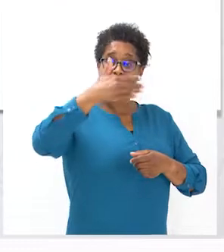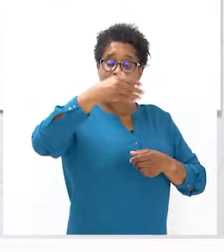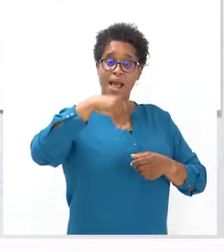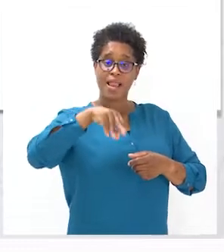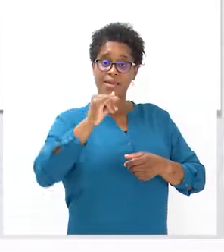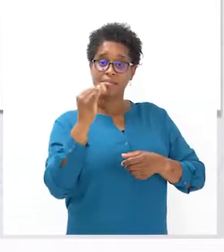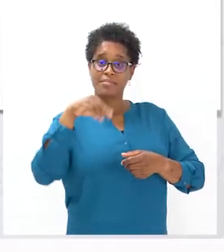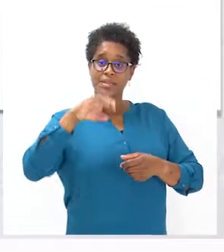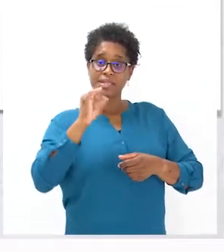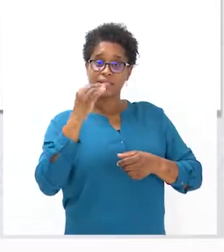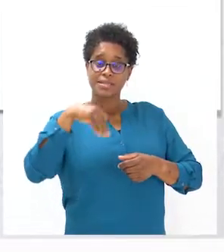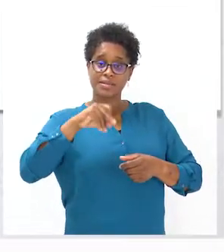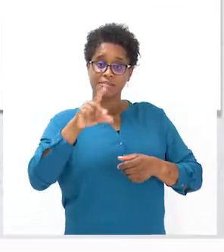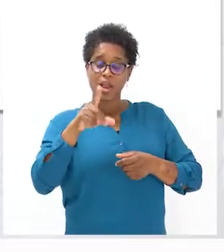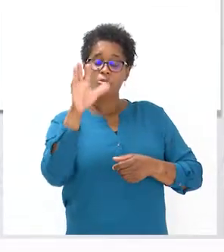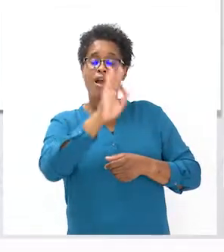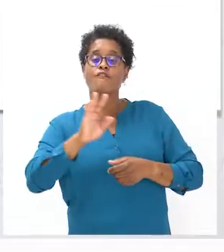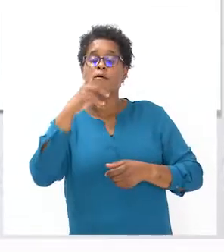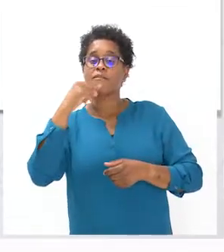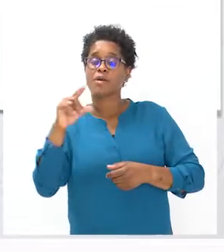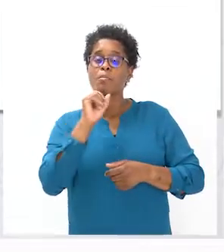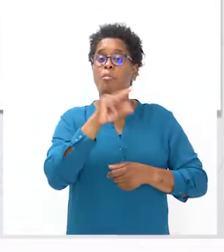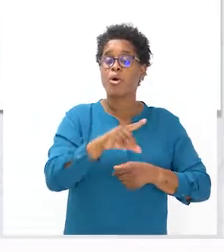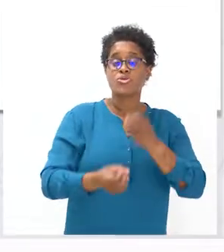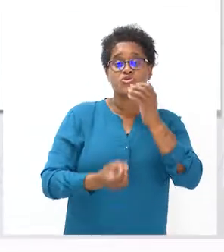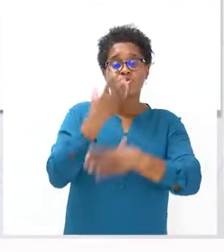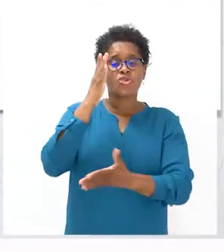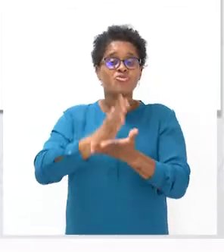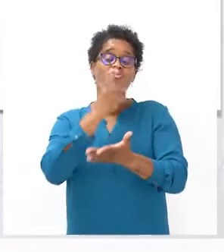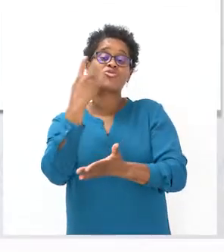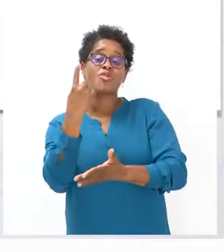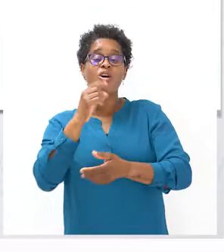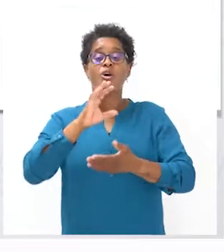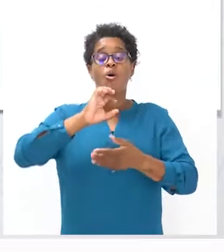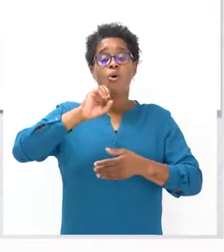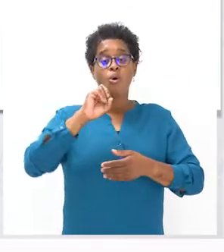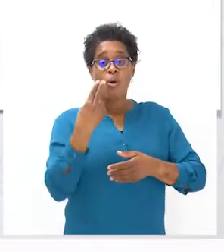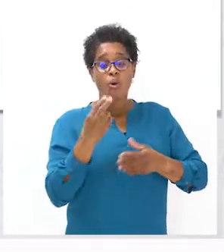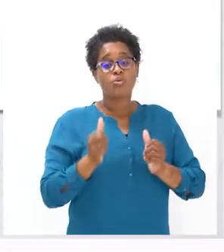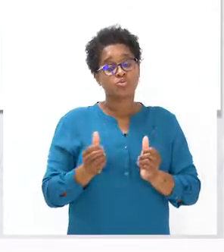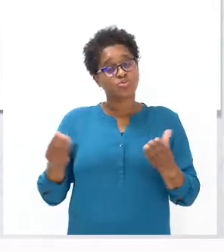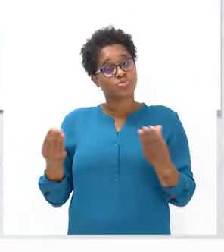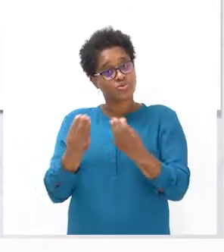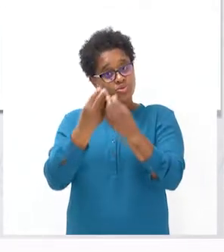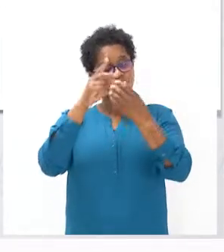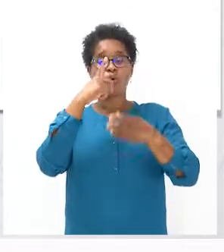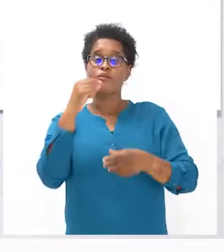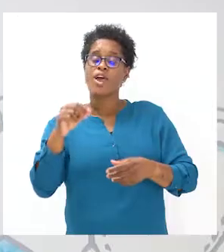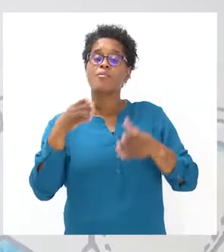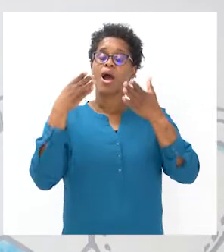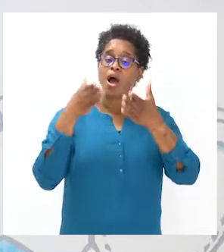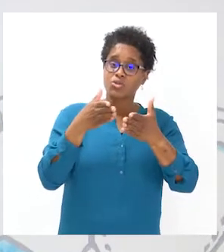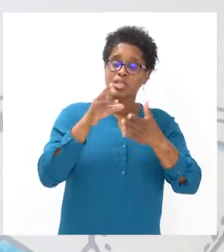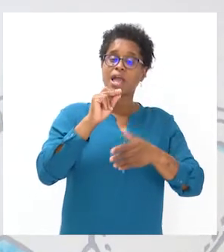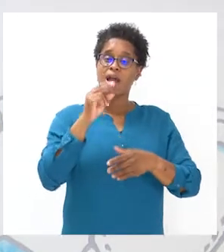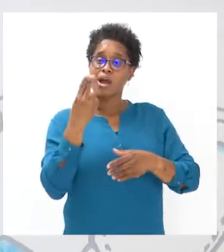é uma forma verbal que pode surgir sozinha ou acompanhada de um verbo auxiliar.